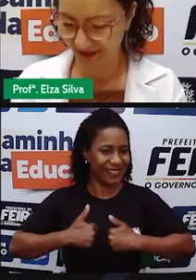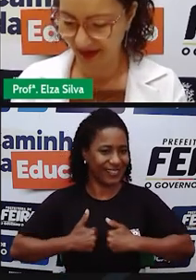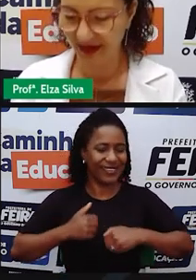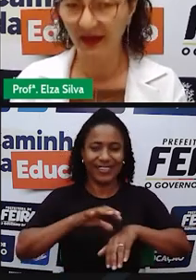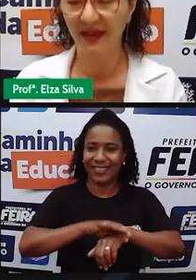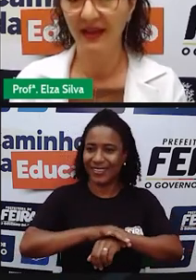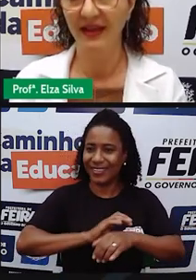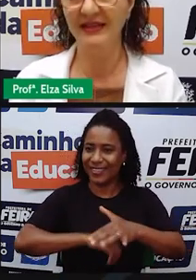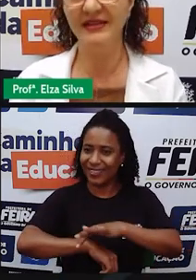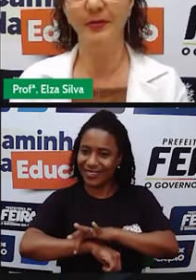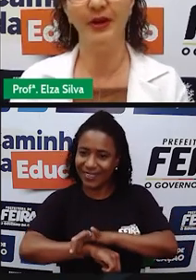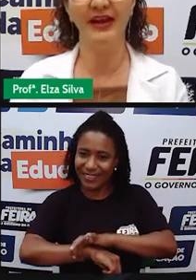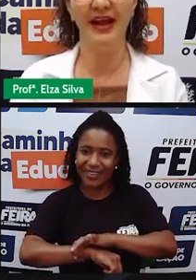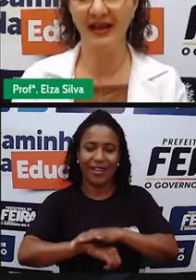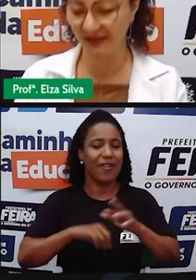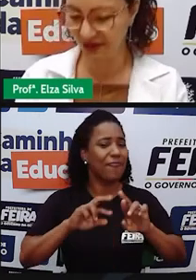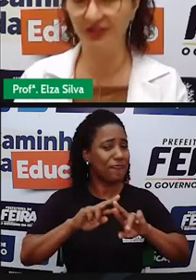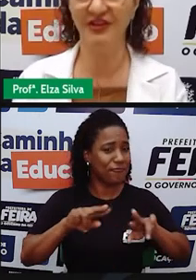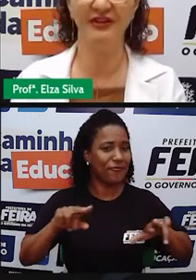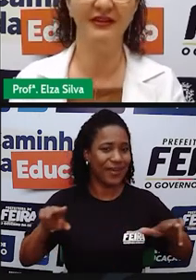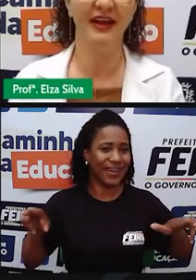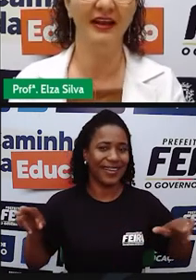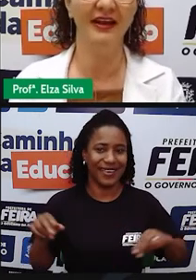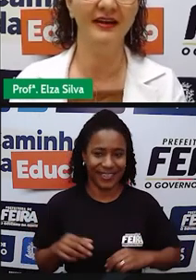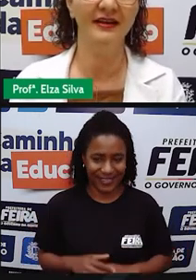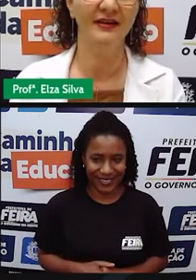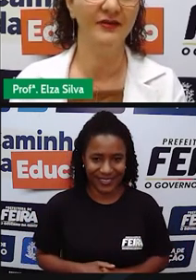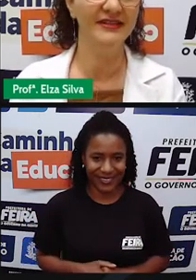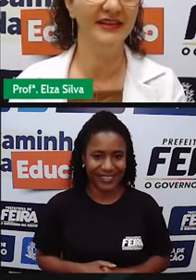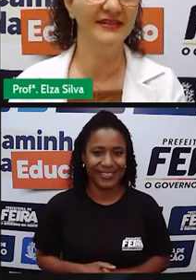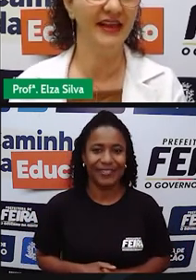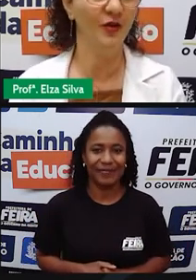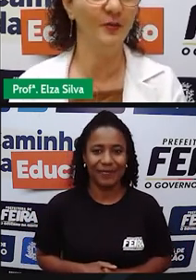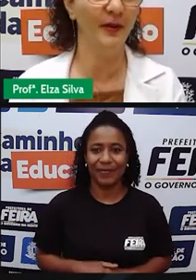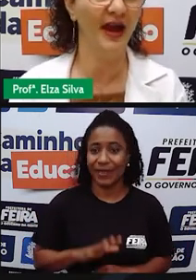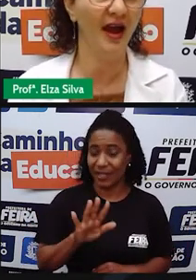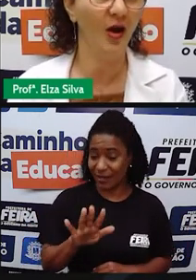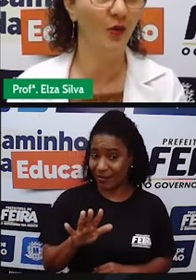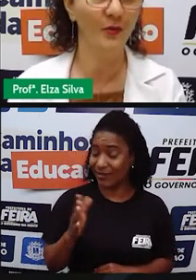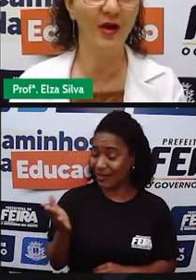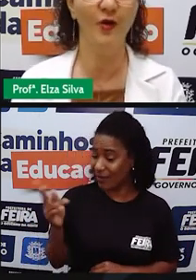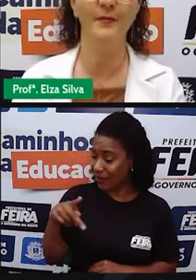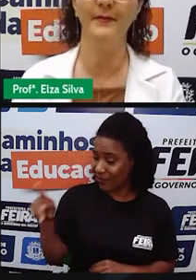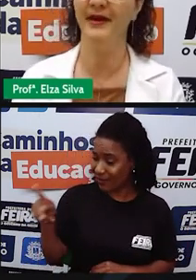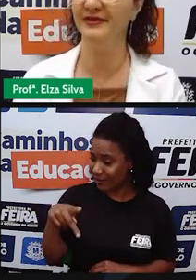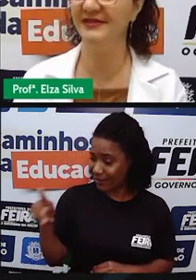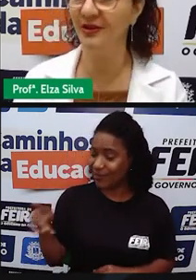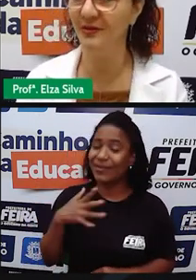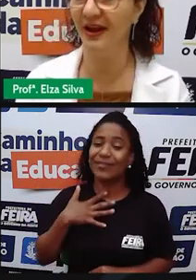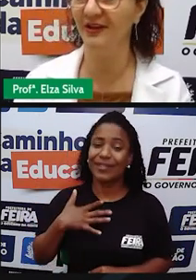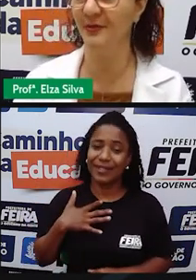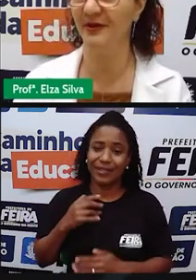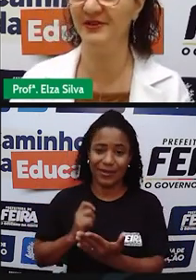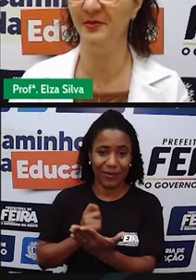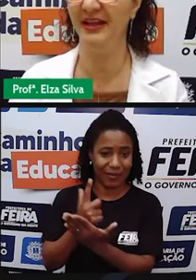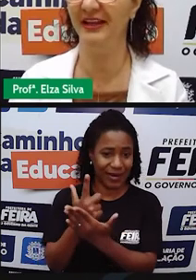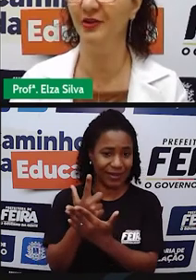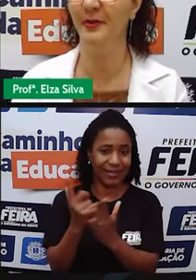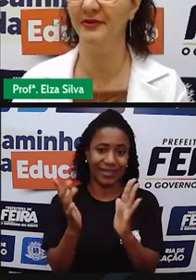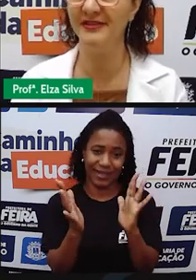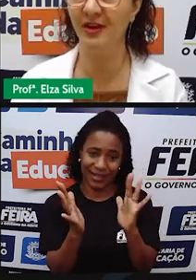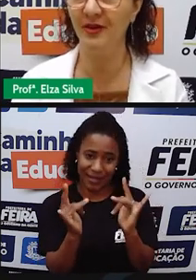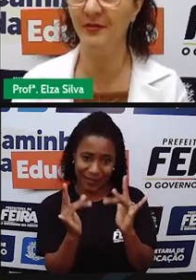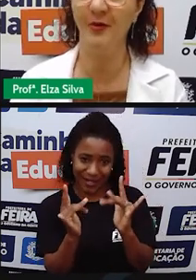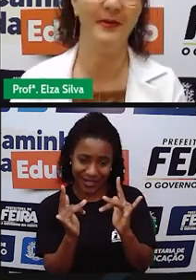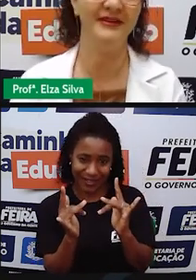jeans. E se por acaso, teacher Andrea, você quiser comprar alguma roupa para o seu namorado, ou para o seu marido, ou